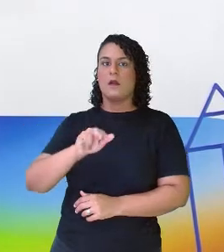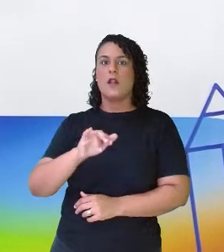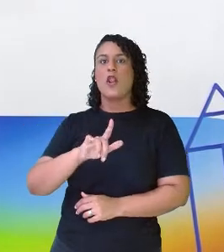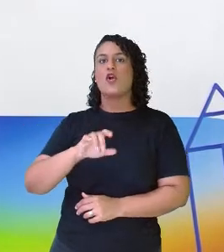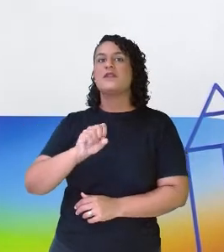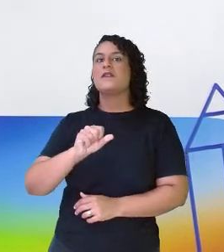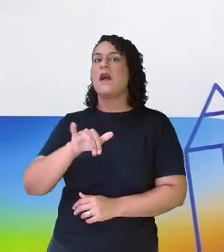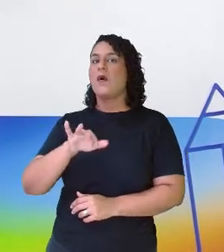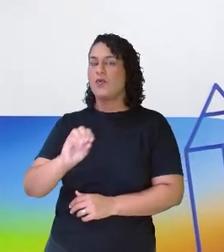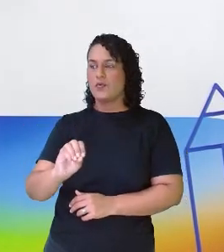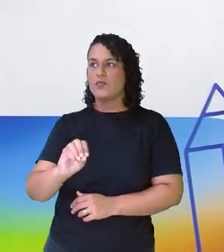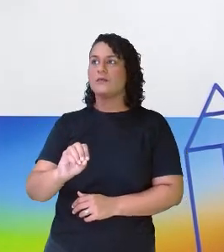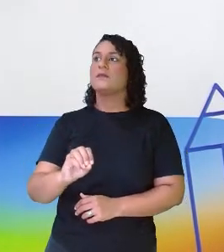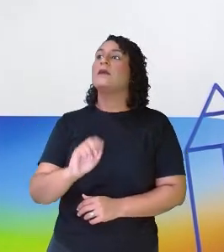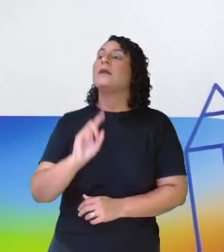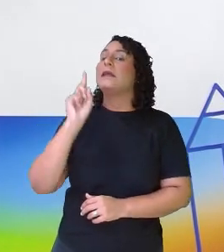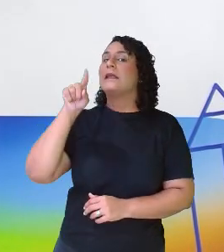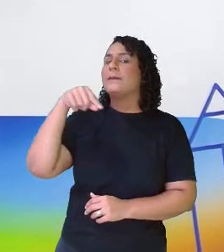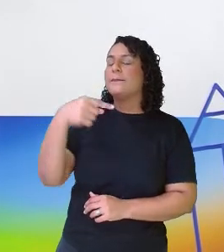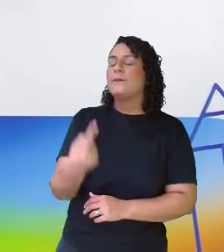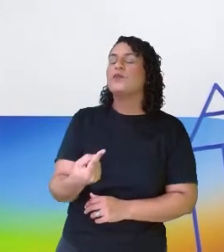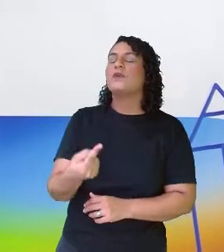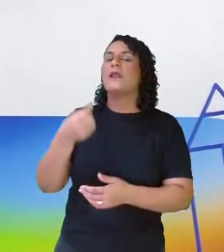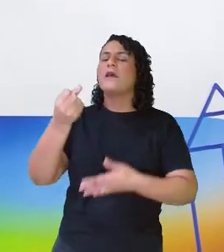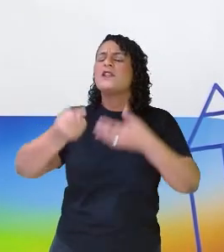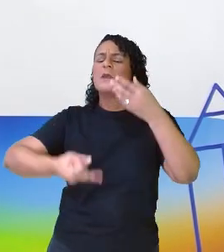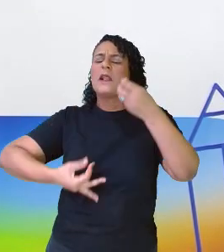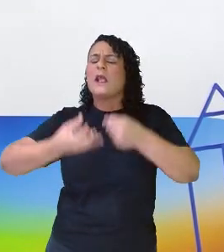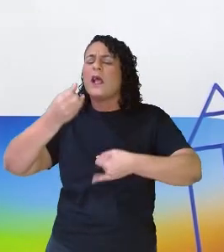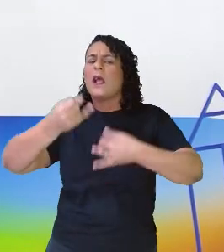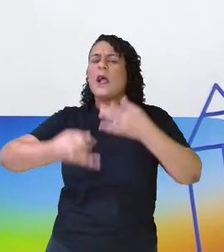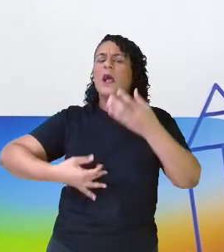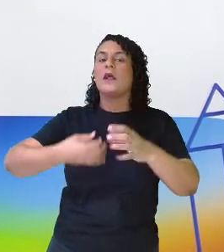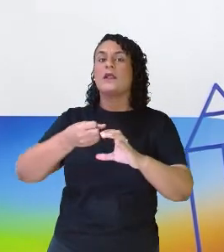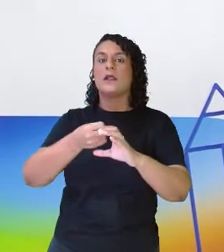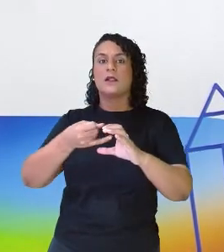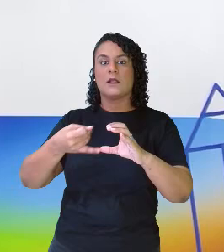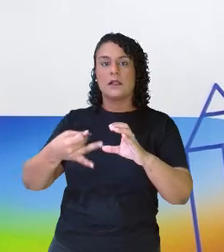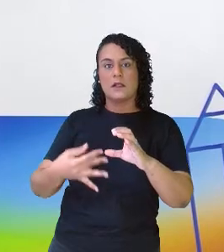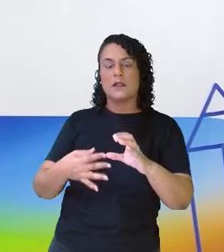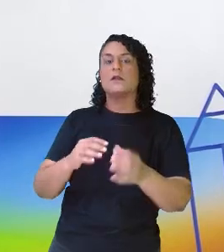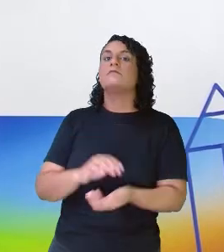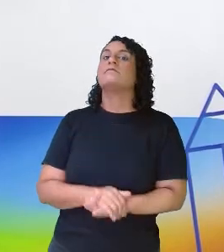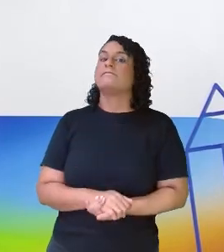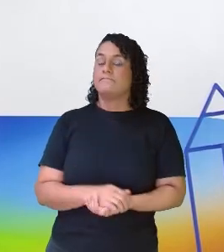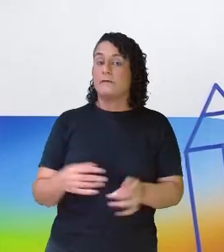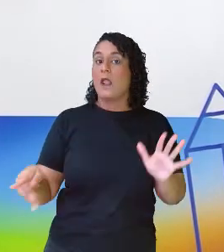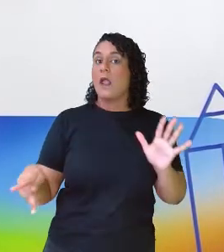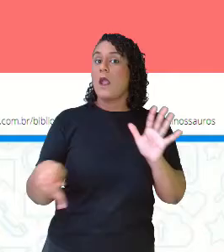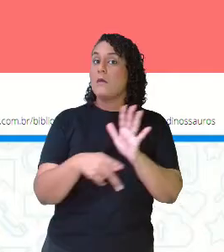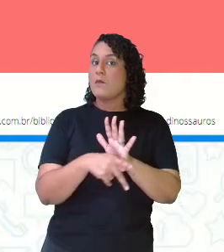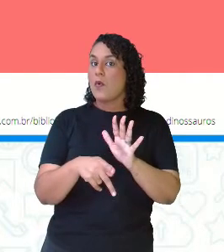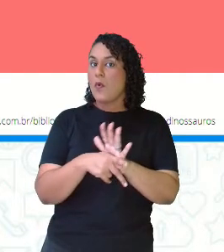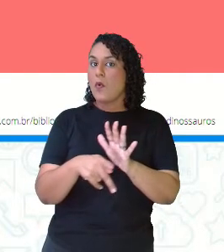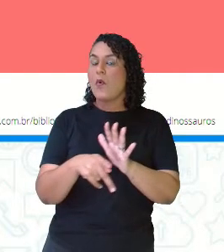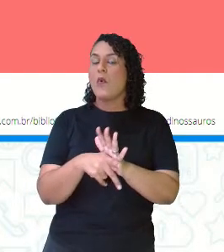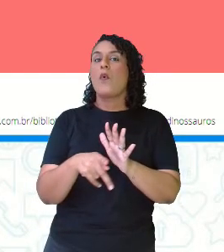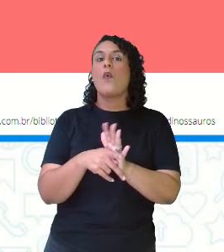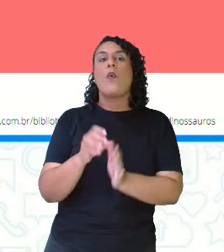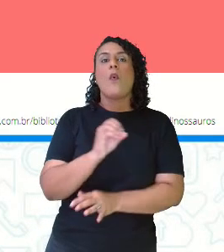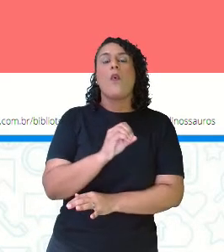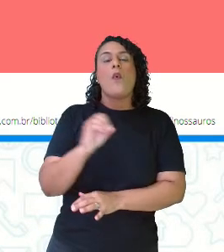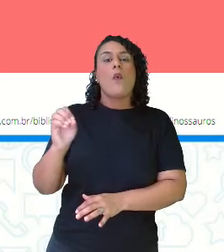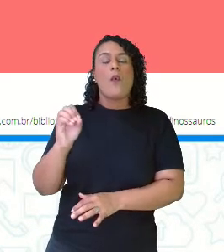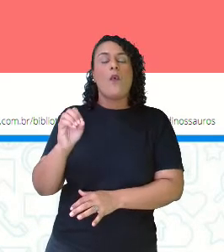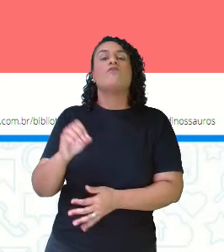está descrevendo um pouquinho desse animal. Ele colocou assim, ó, nativo de onde está o oeste da América